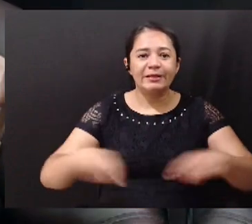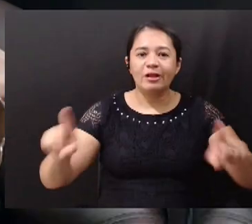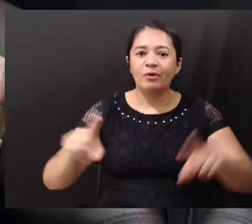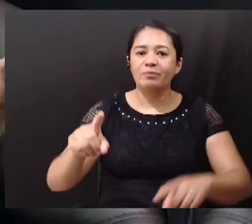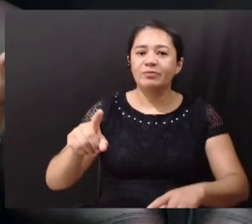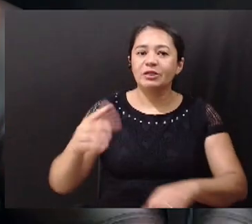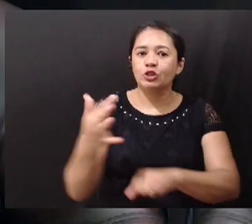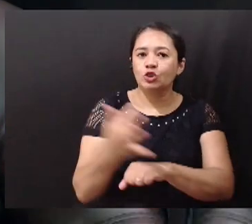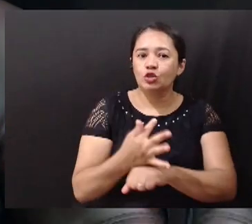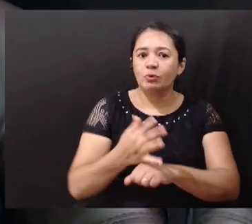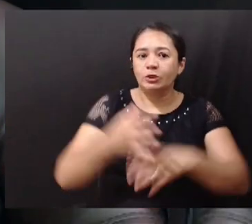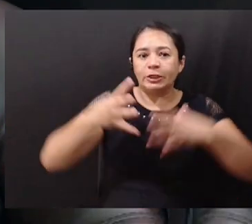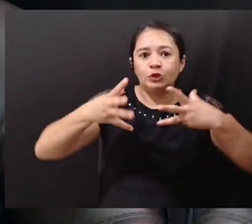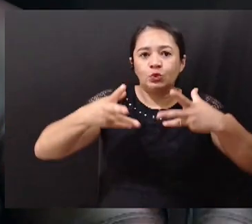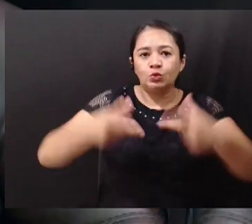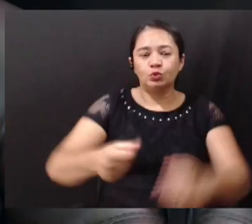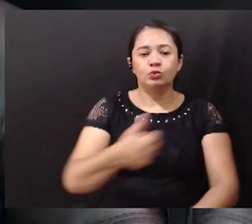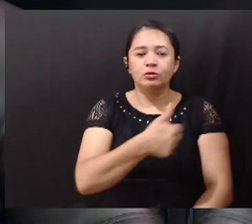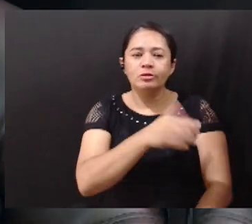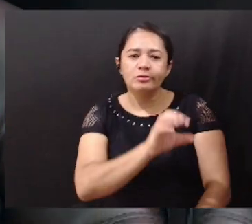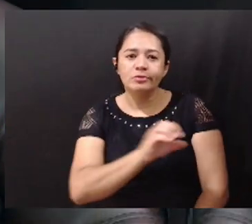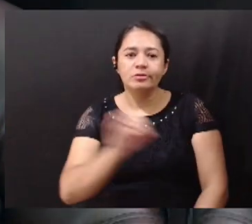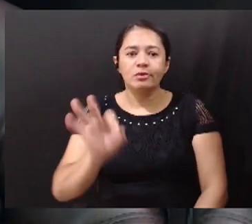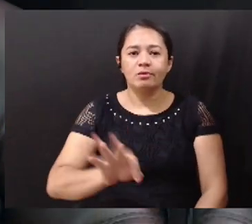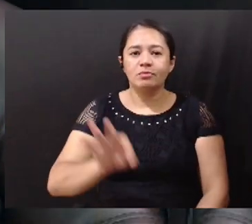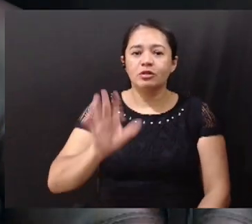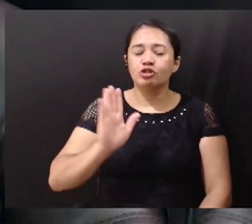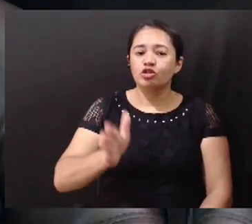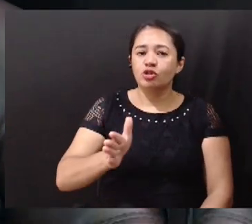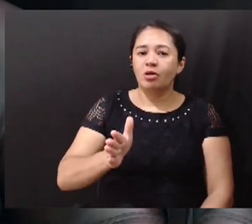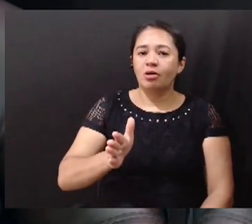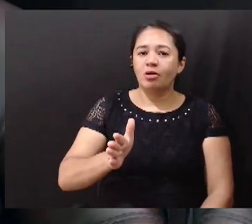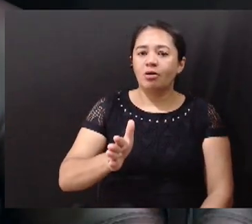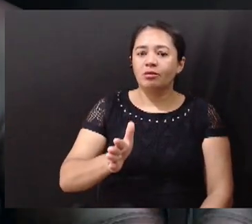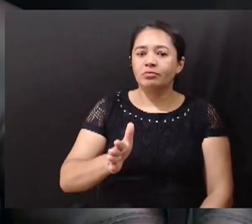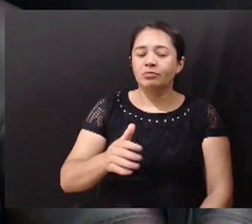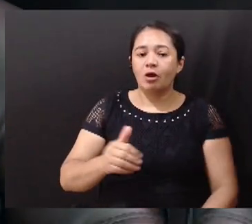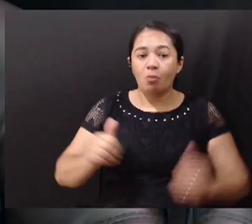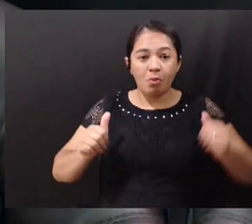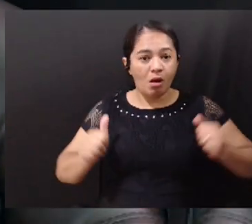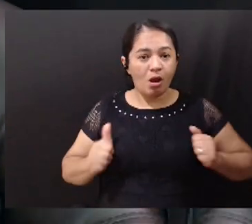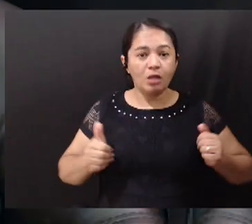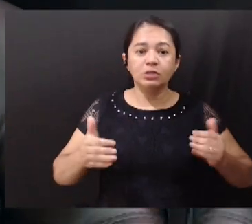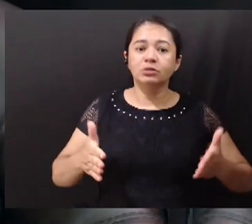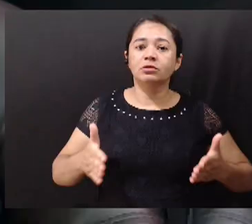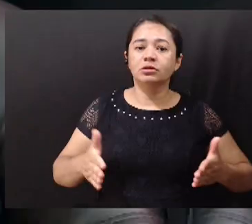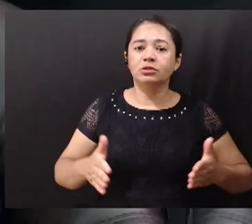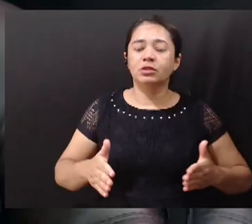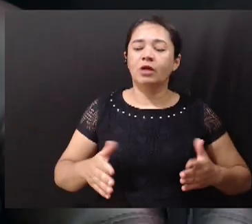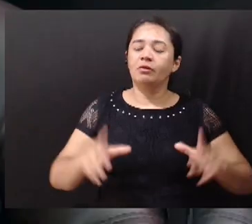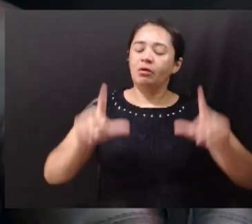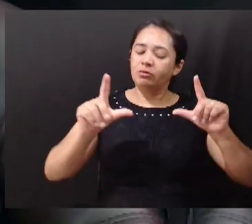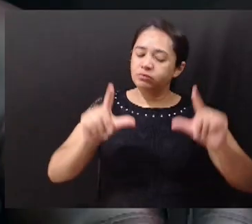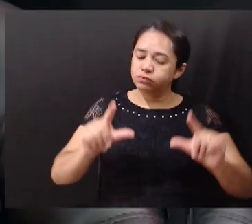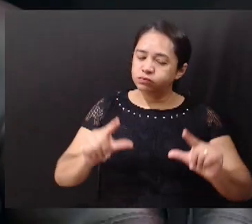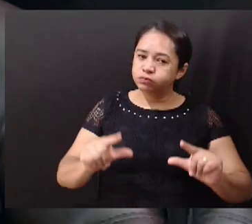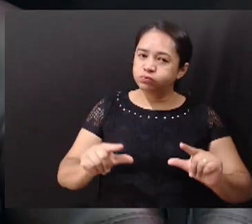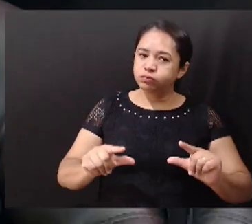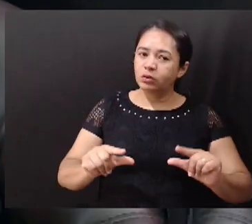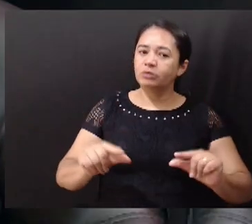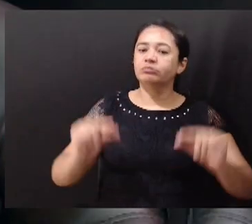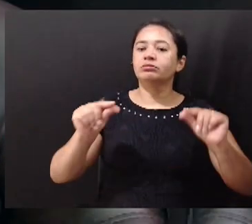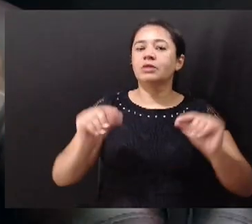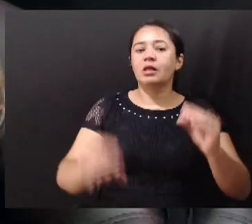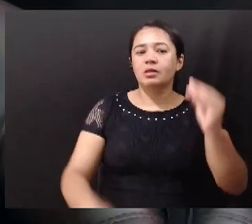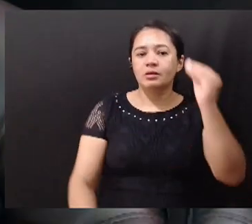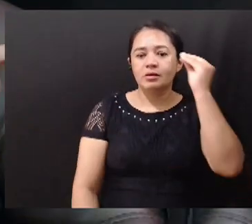exatamente 100%, eu acho que já considera um passo de que vamos amenizar, vamos, né, tentar